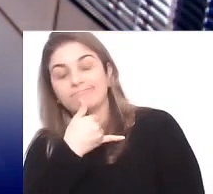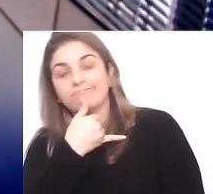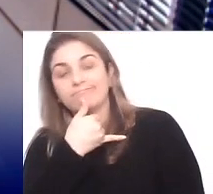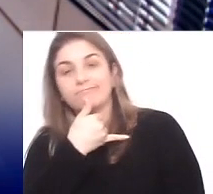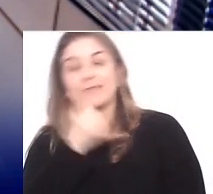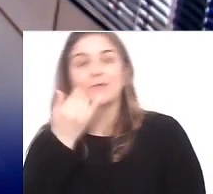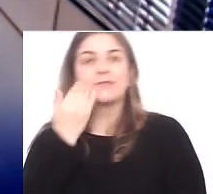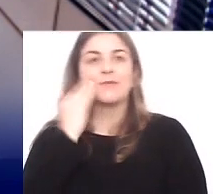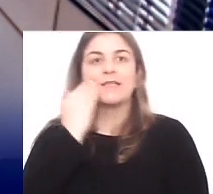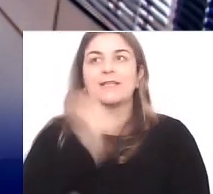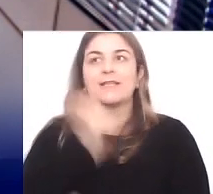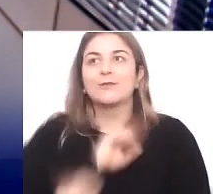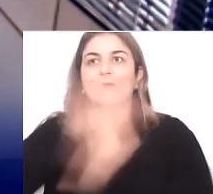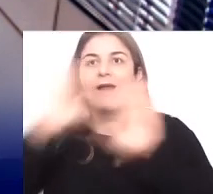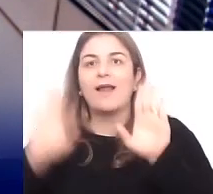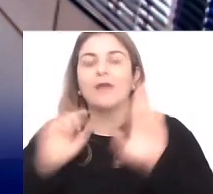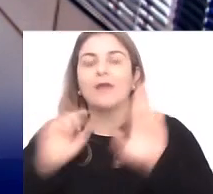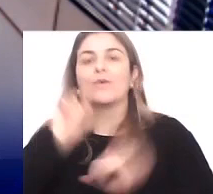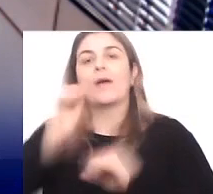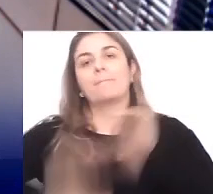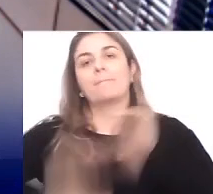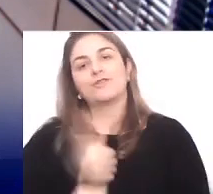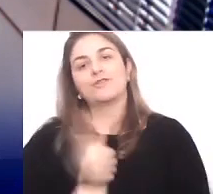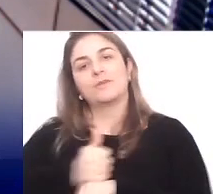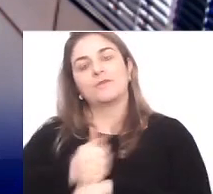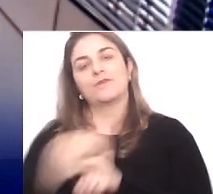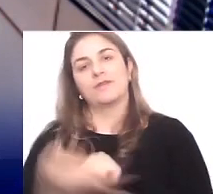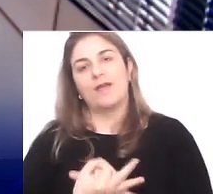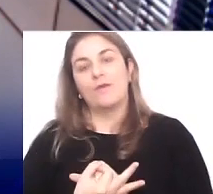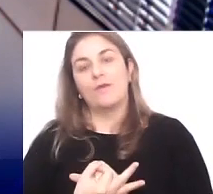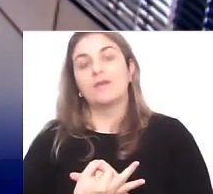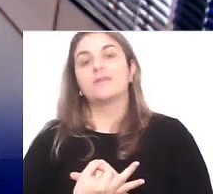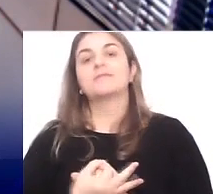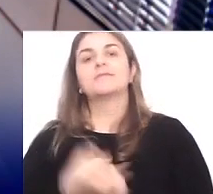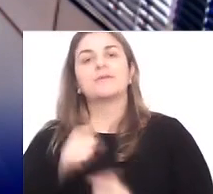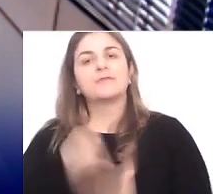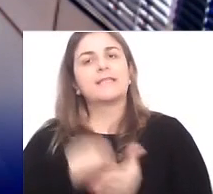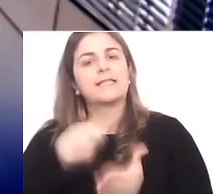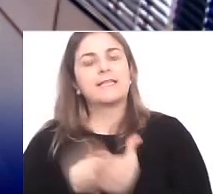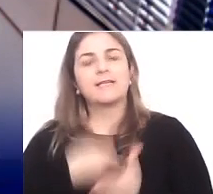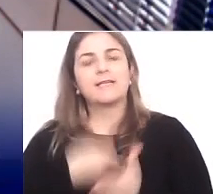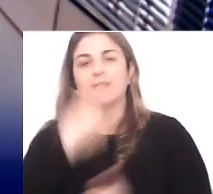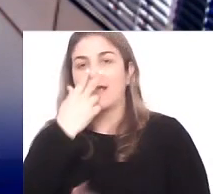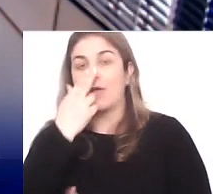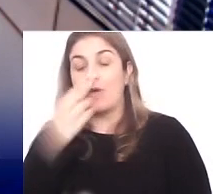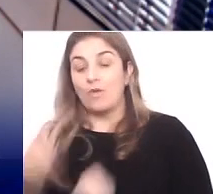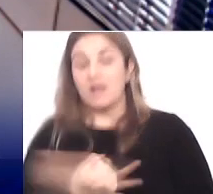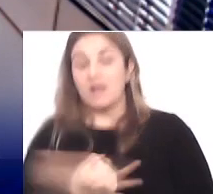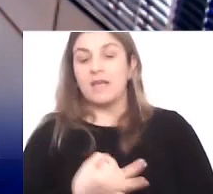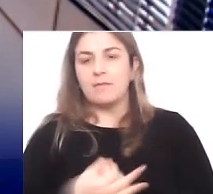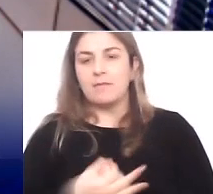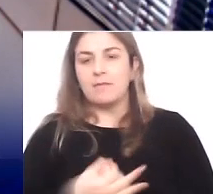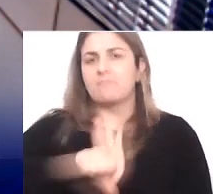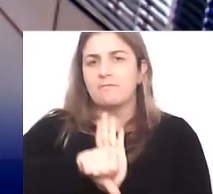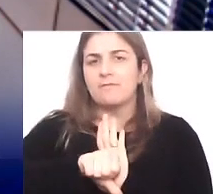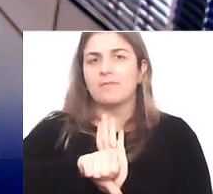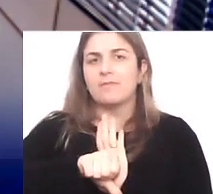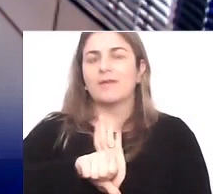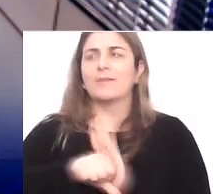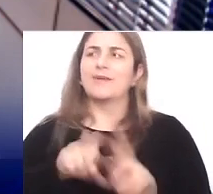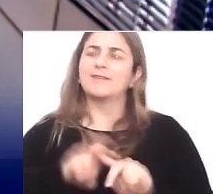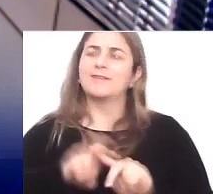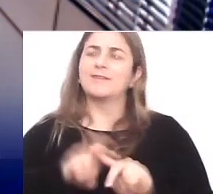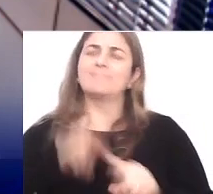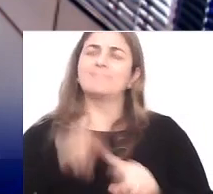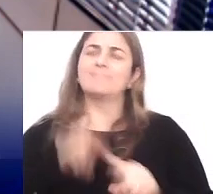nossa atividade e estão fazendo uma tentativa concreta de criminalização da advocacia criminal, que é muito preocupante. Então, mais do que nunca,